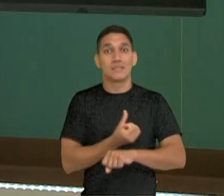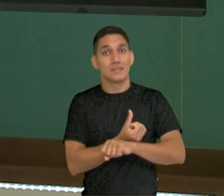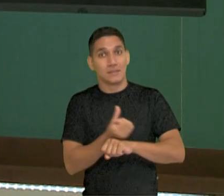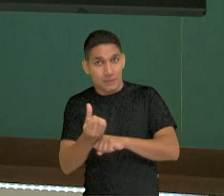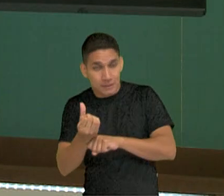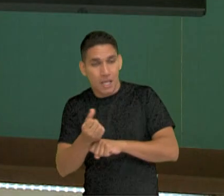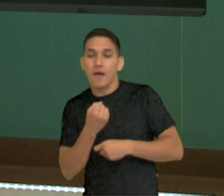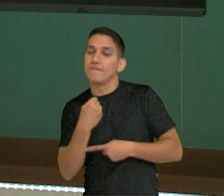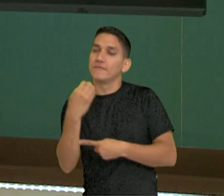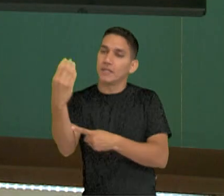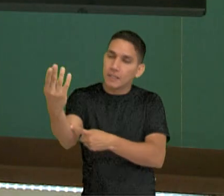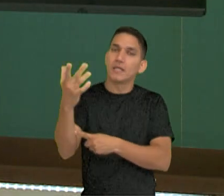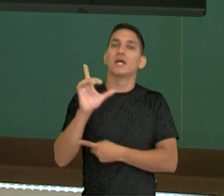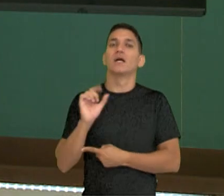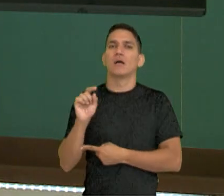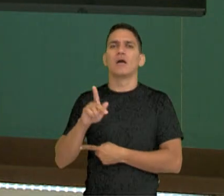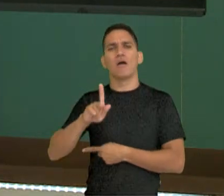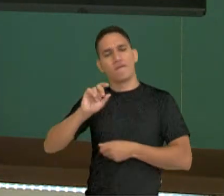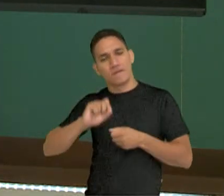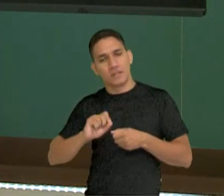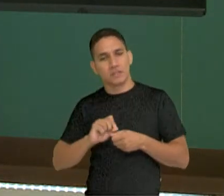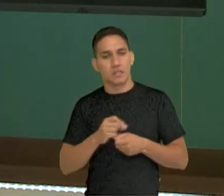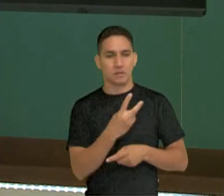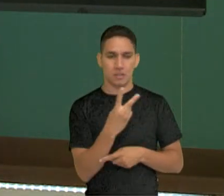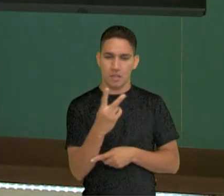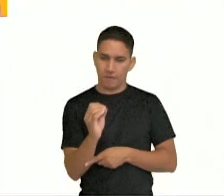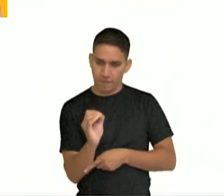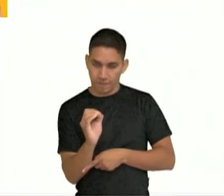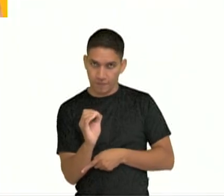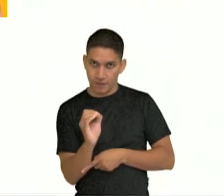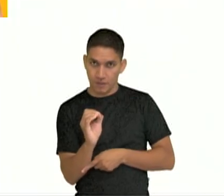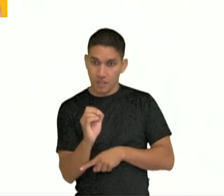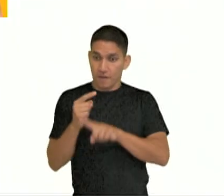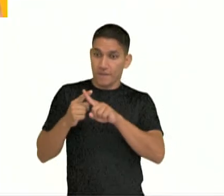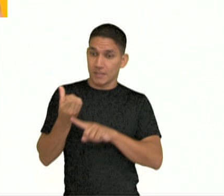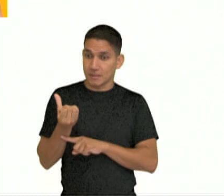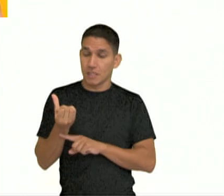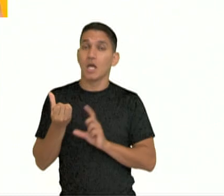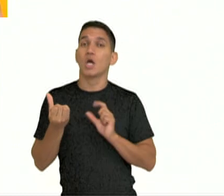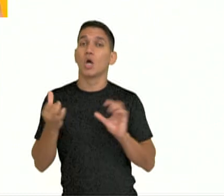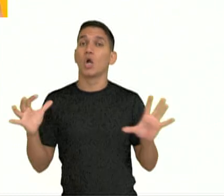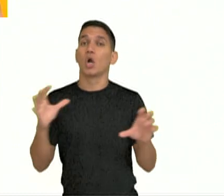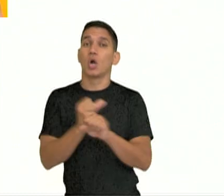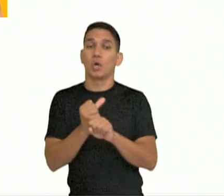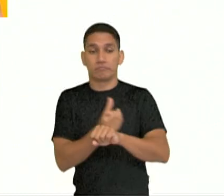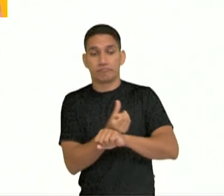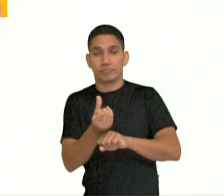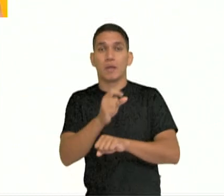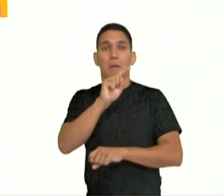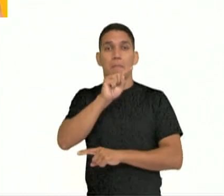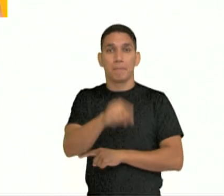viagem, eu vou fazer 220 vezes 6, ela vai economizar nesses 6 meses